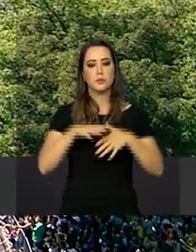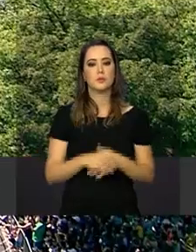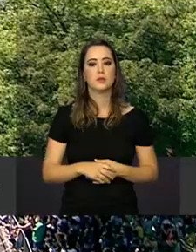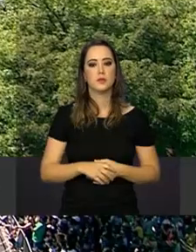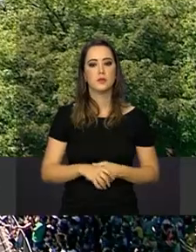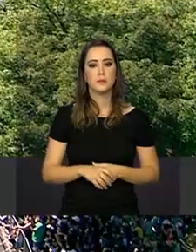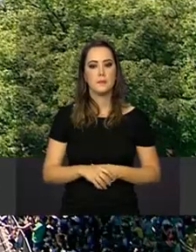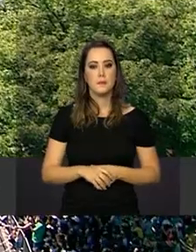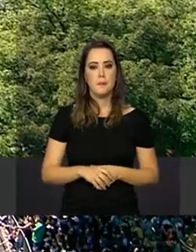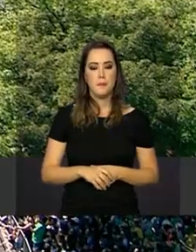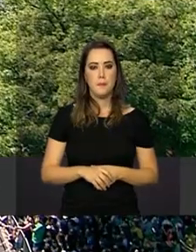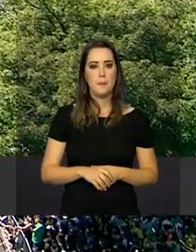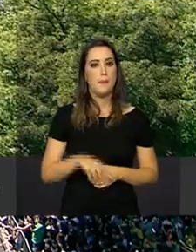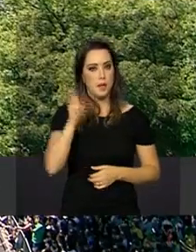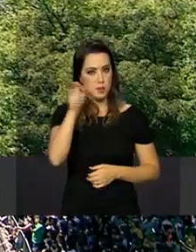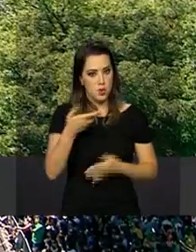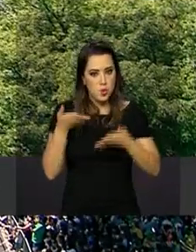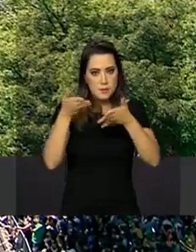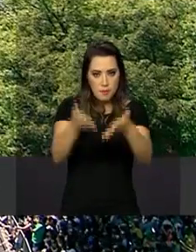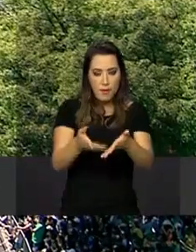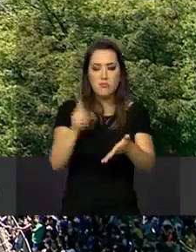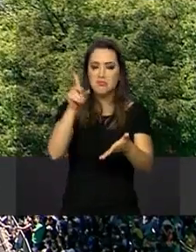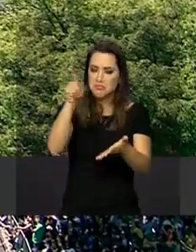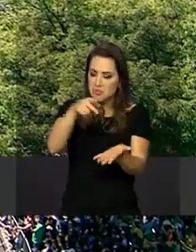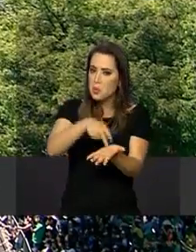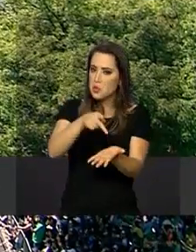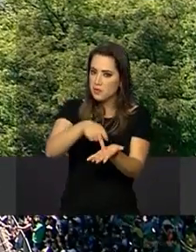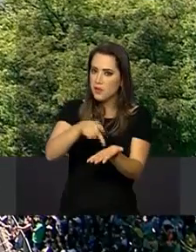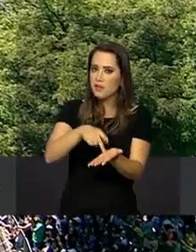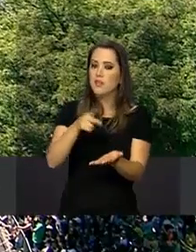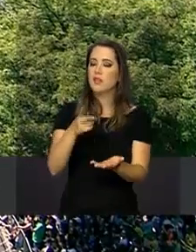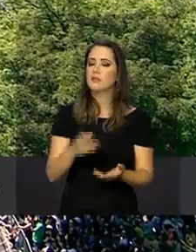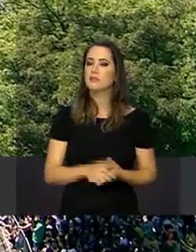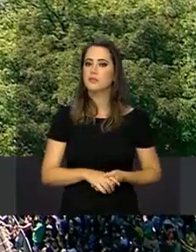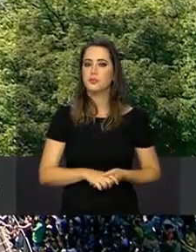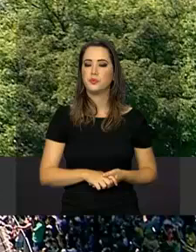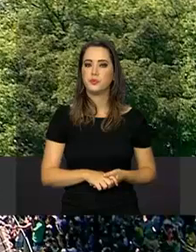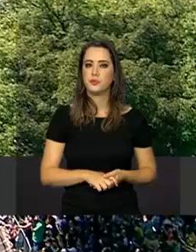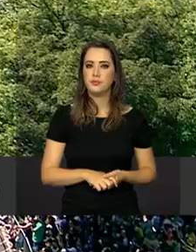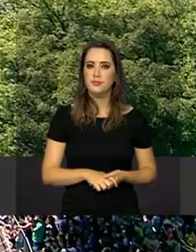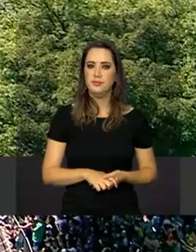homenagear, vem prestigiar esse 7 de setembro, né?